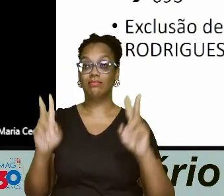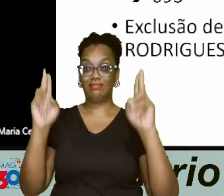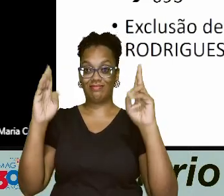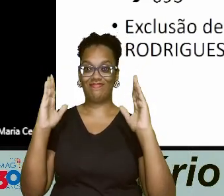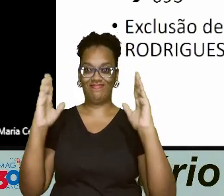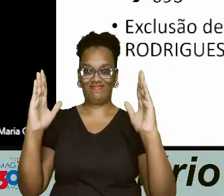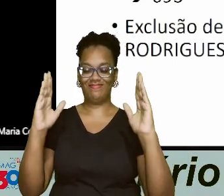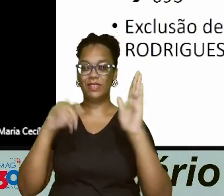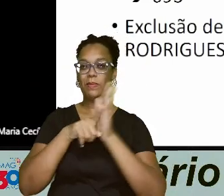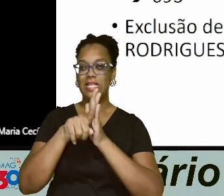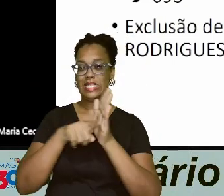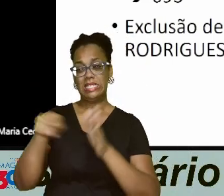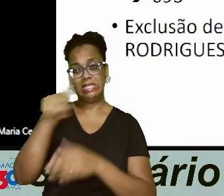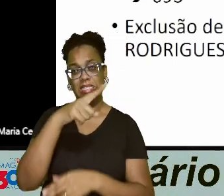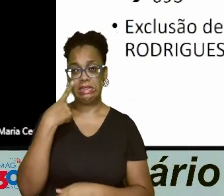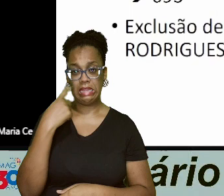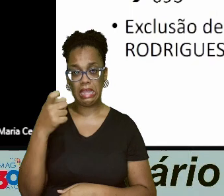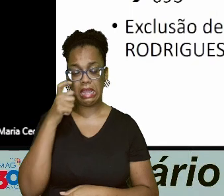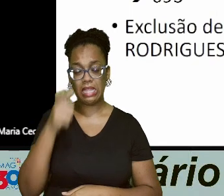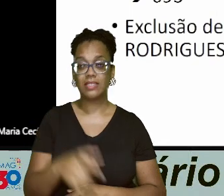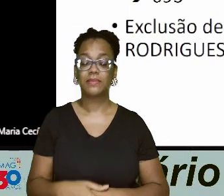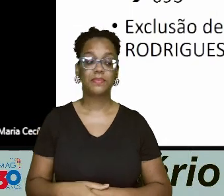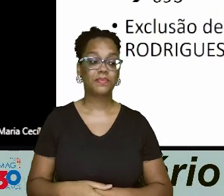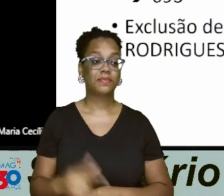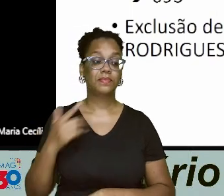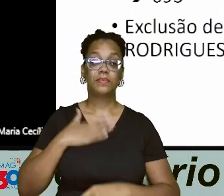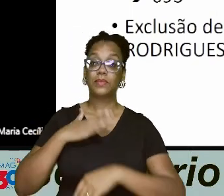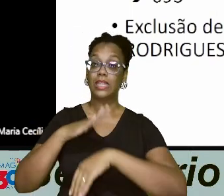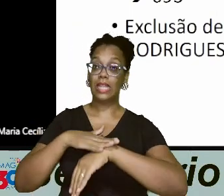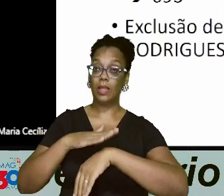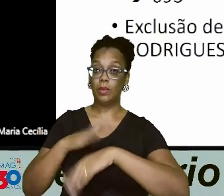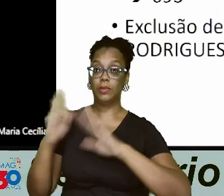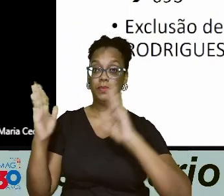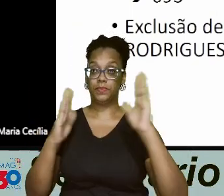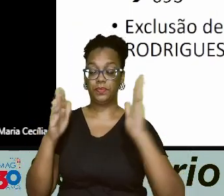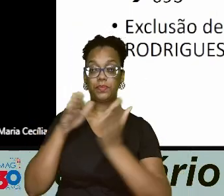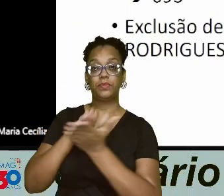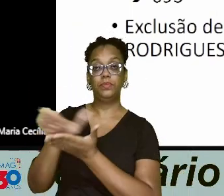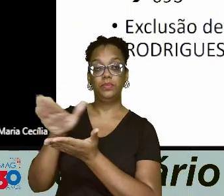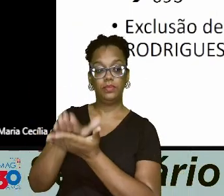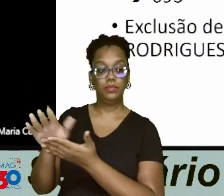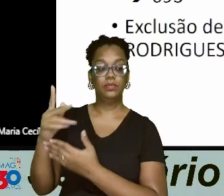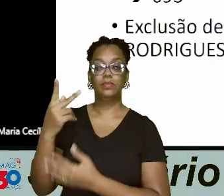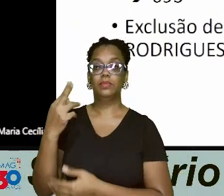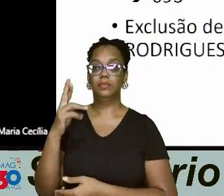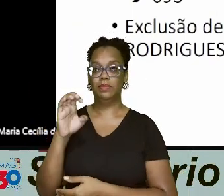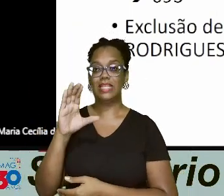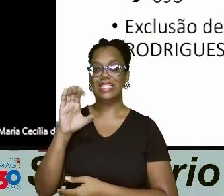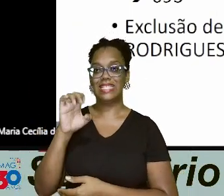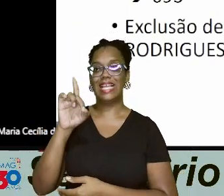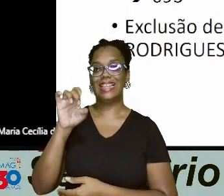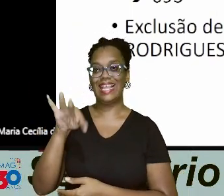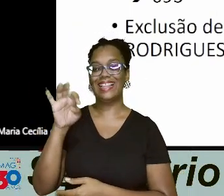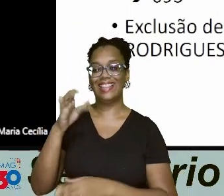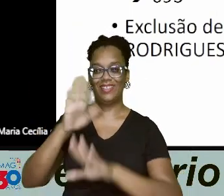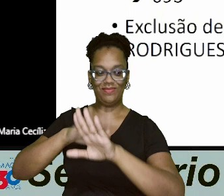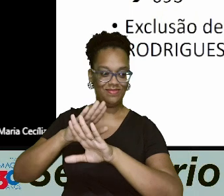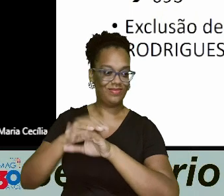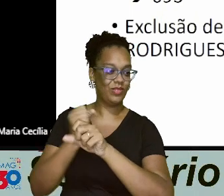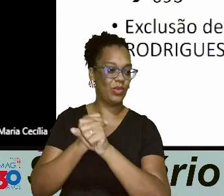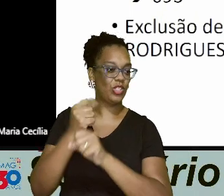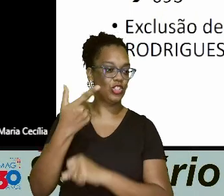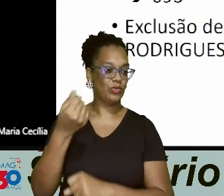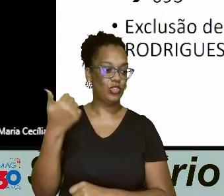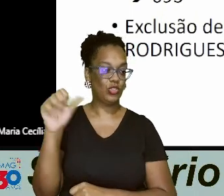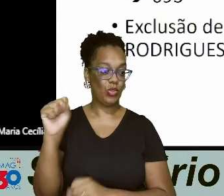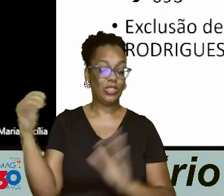maior interesse, o nosso lapso temporal foi da publicação do precedente, em 17 de outubro de 2018, até a data que a gente fez o recorte da